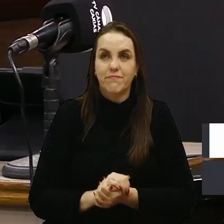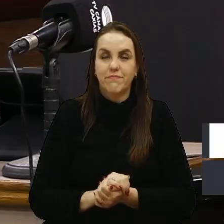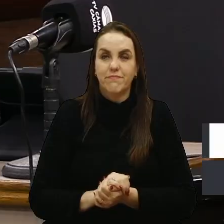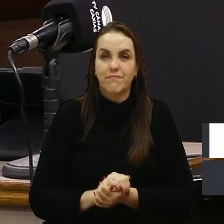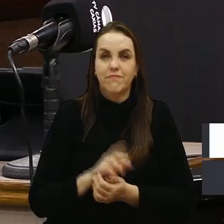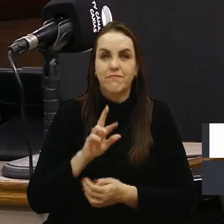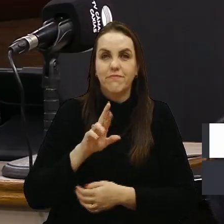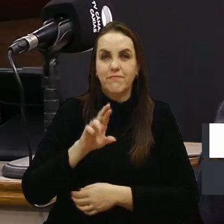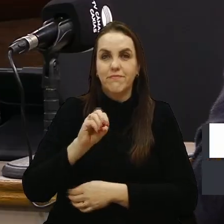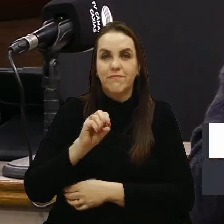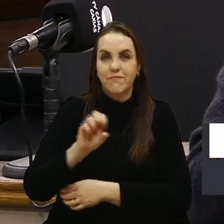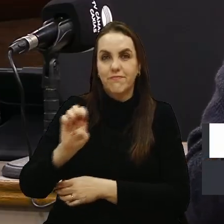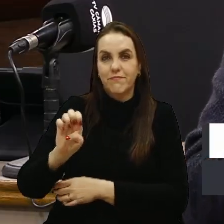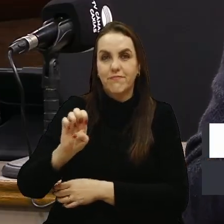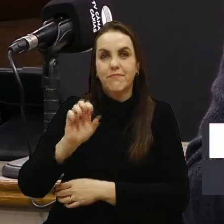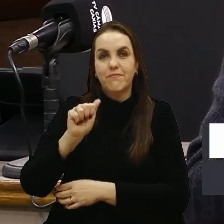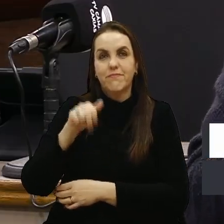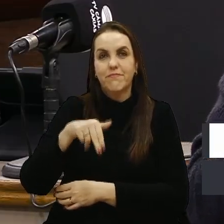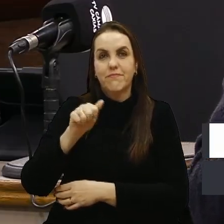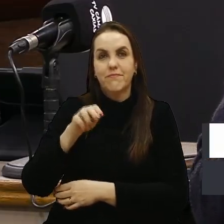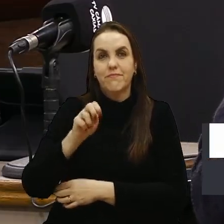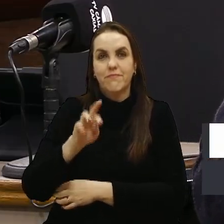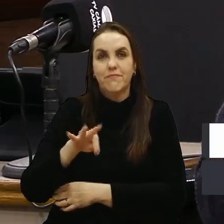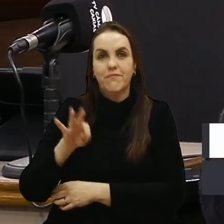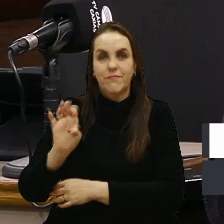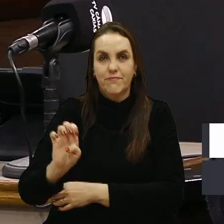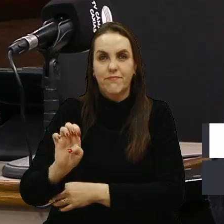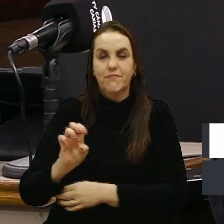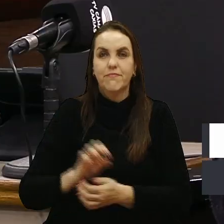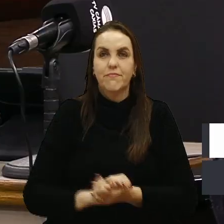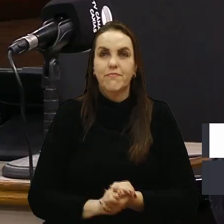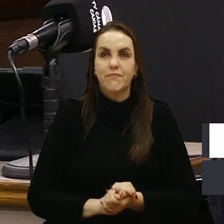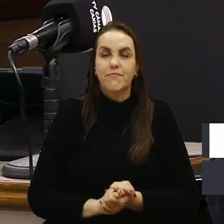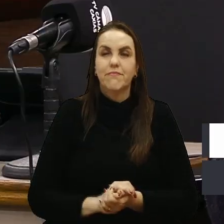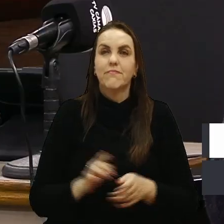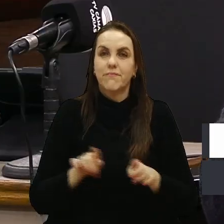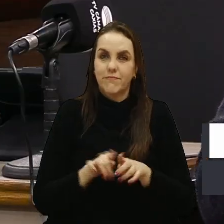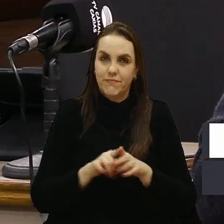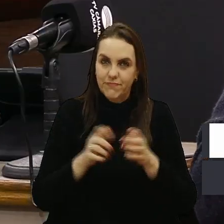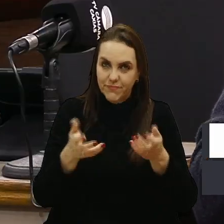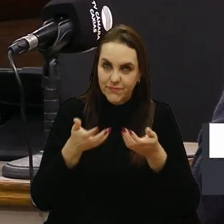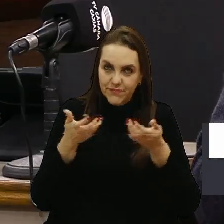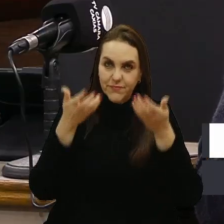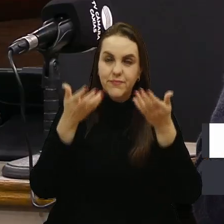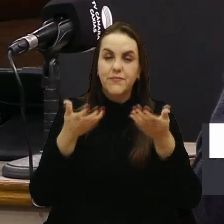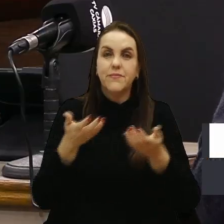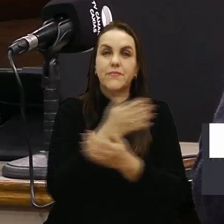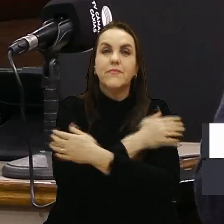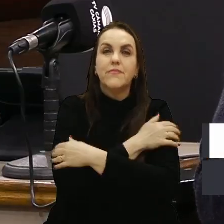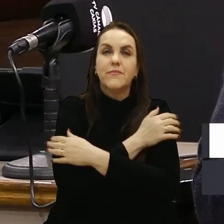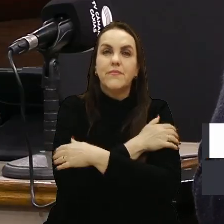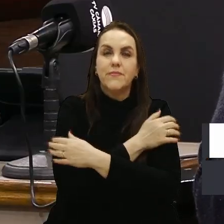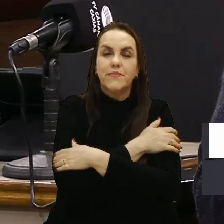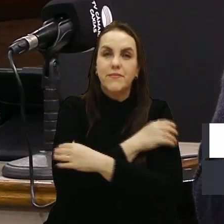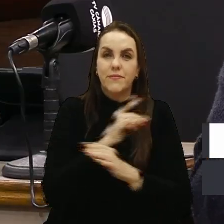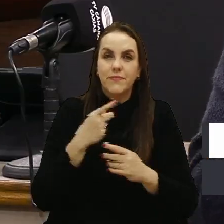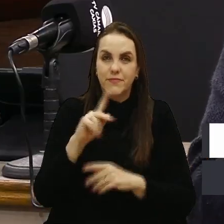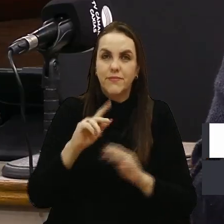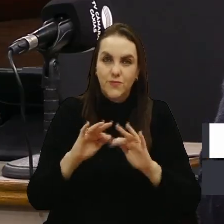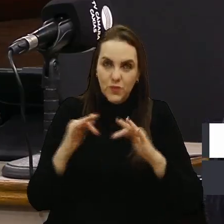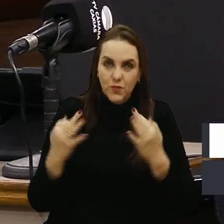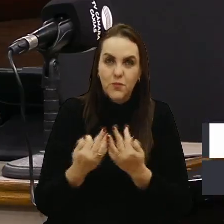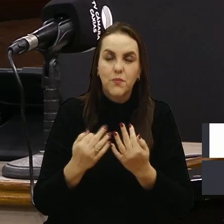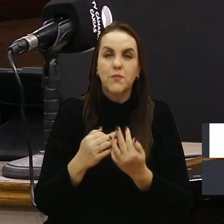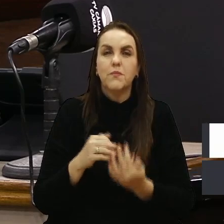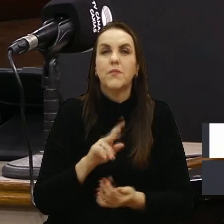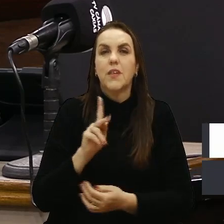Amarante, esposa do meu grande amigo, irmão Jardilino. Também quero estender esse abraço para sua família, para o Hélito,